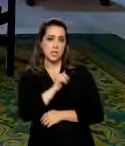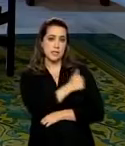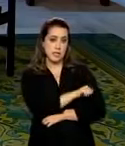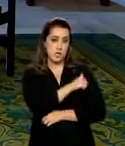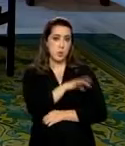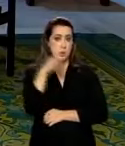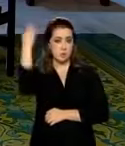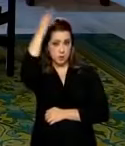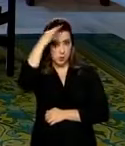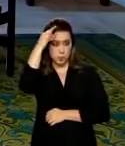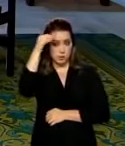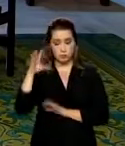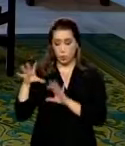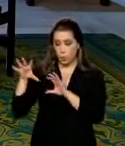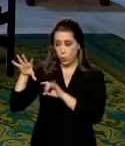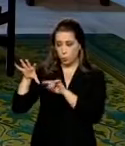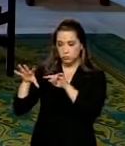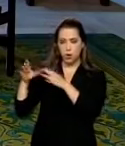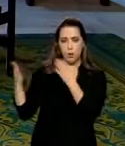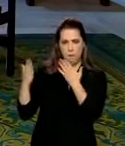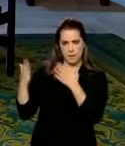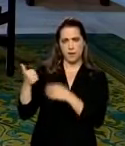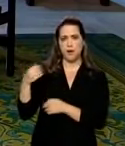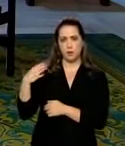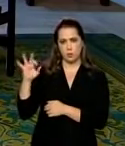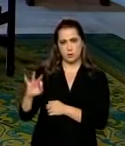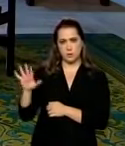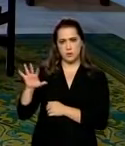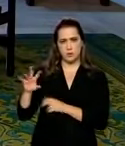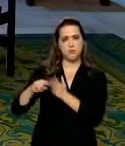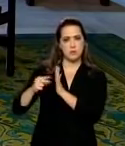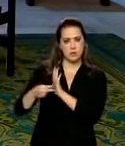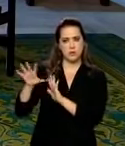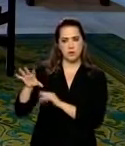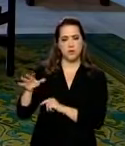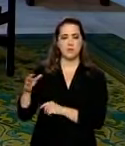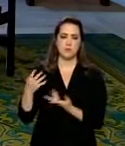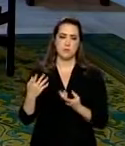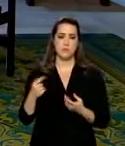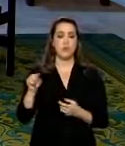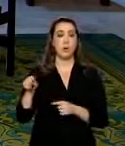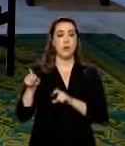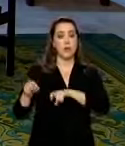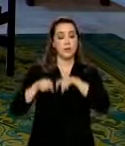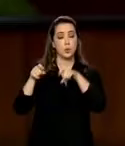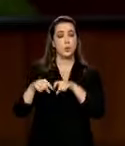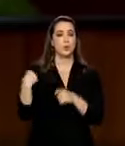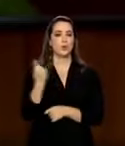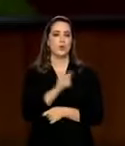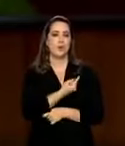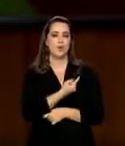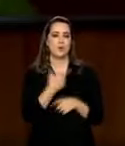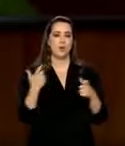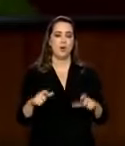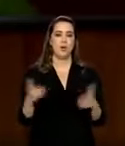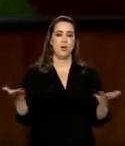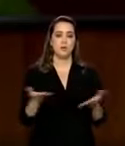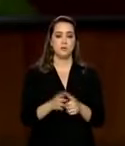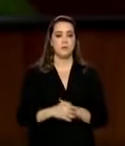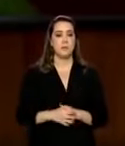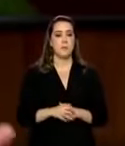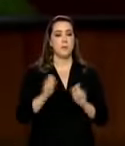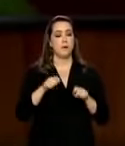Olha o que essas áreas produzem, essas áreas produzem para o agronegócio nosso. Nós podemos, o que essa área